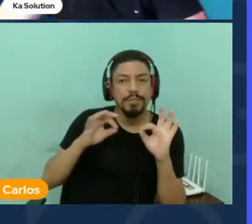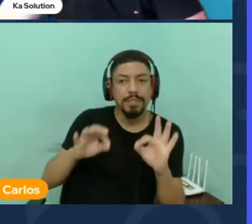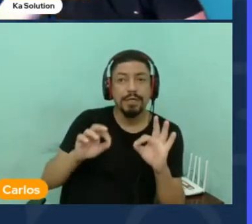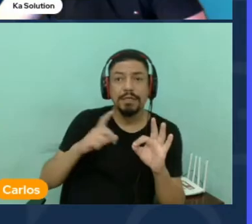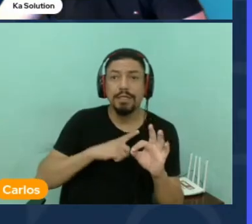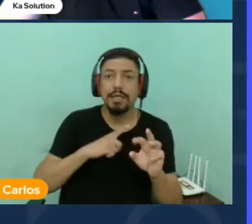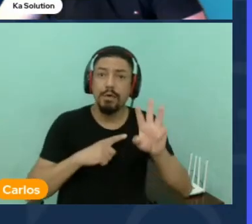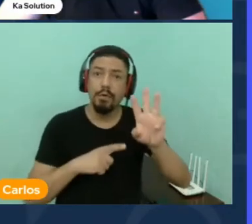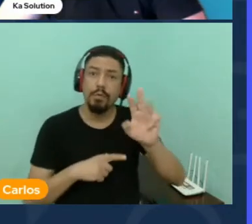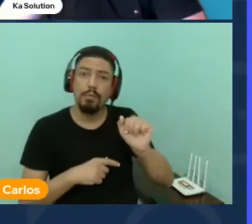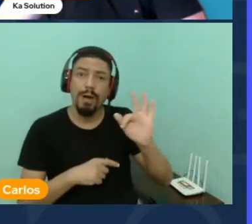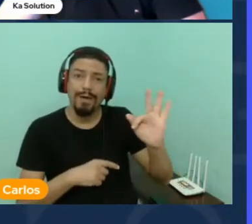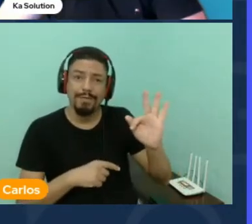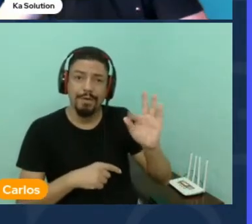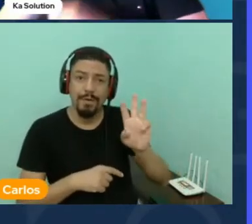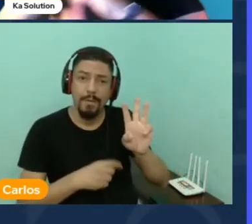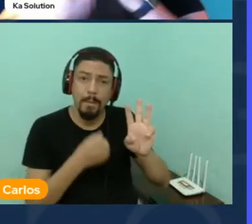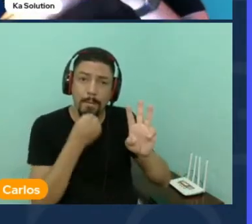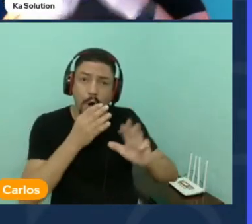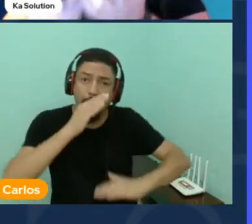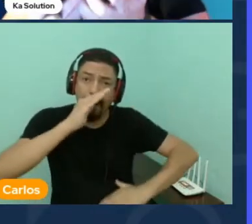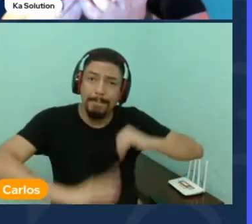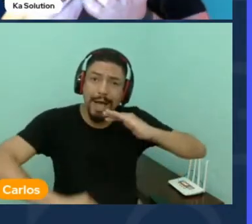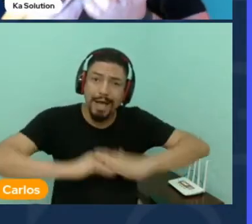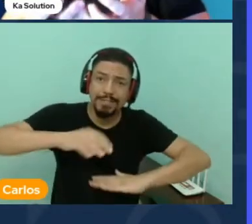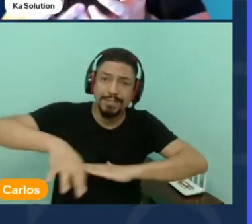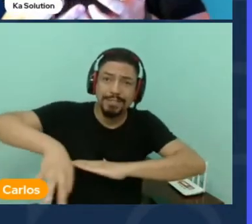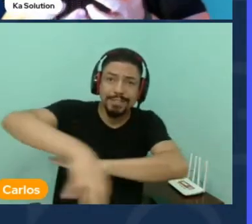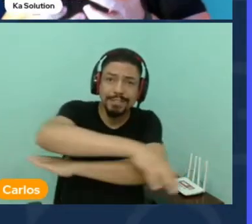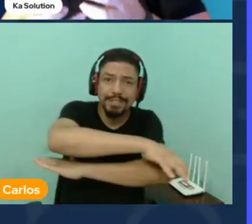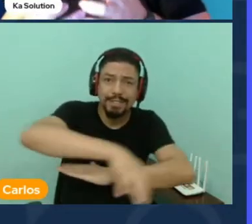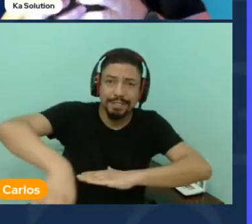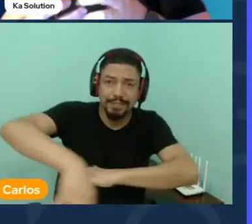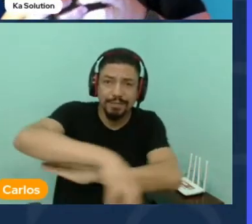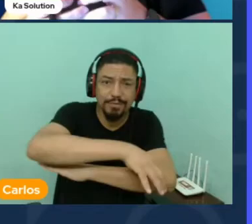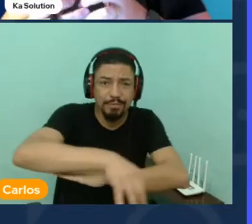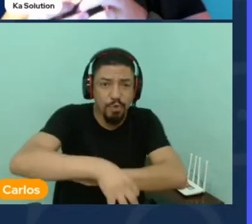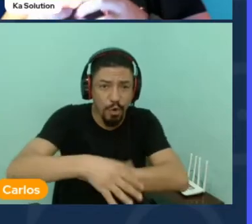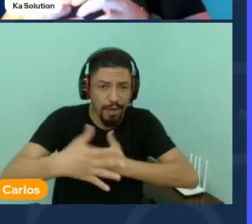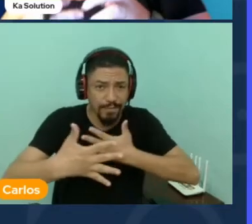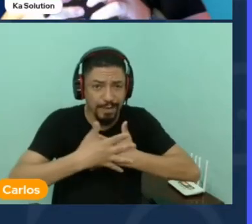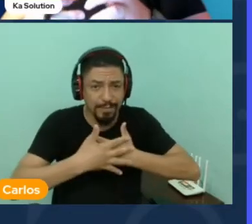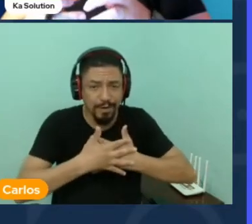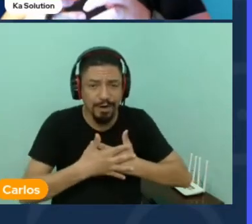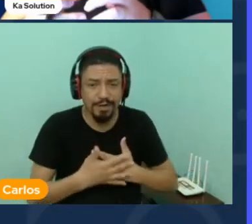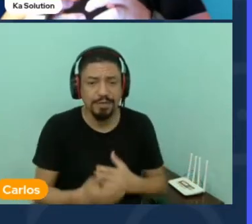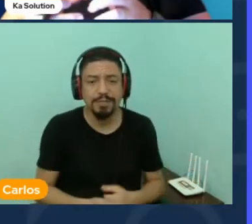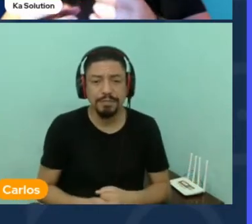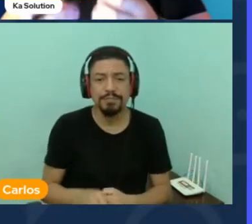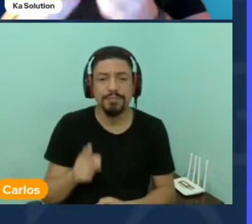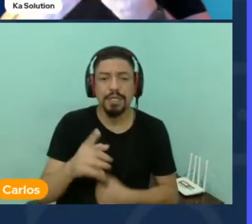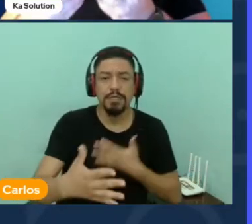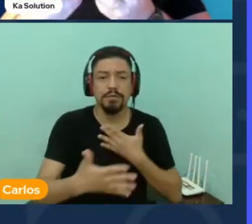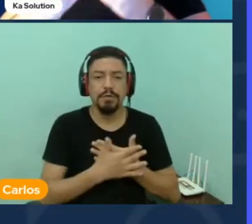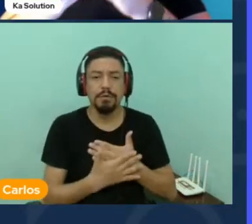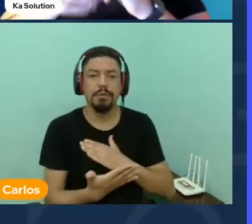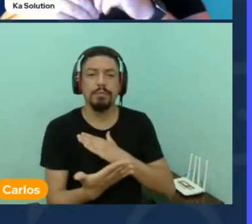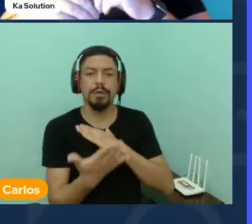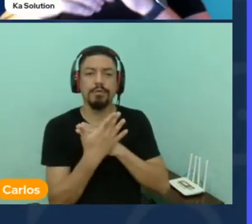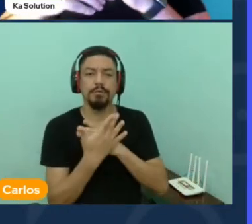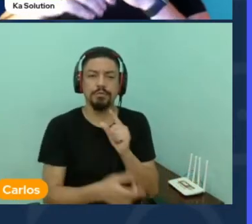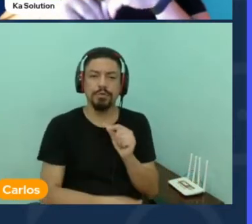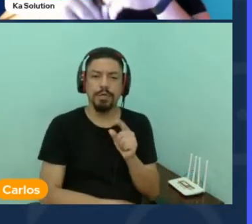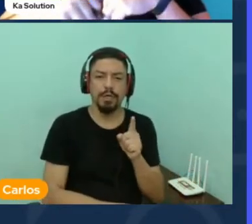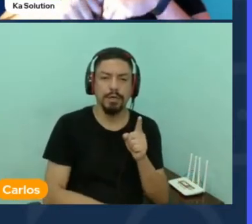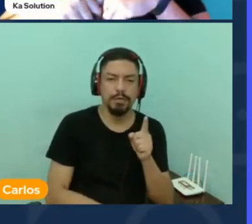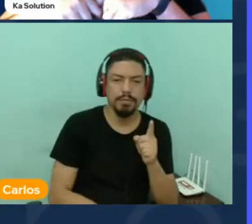Architect Framework, que é também um framework que vai me ajudar fornecendo um